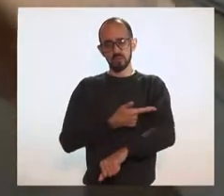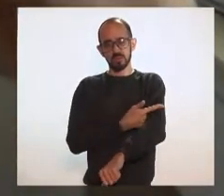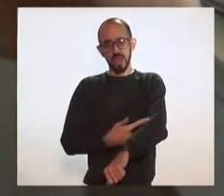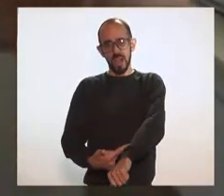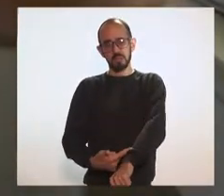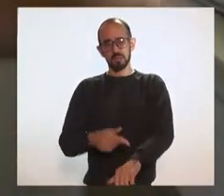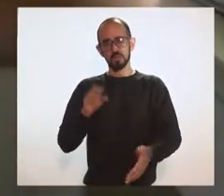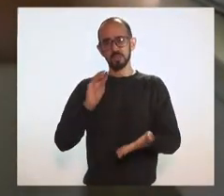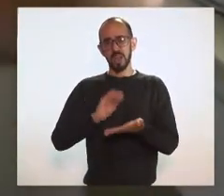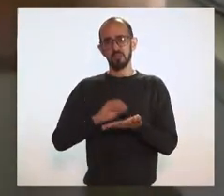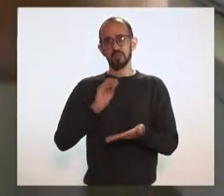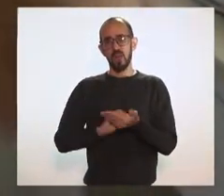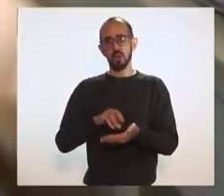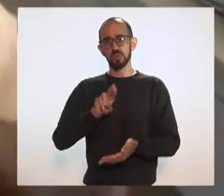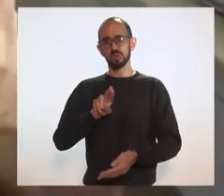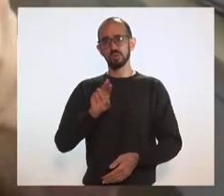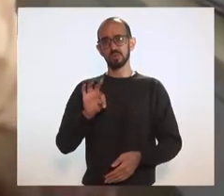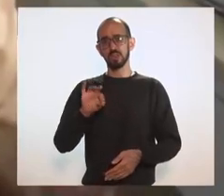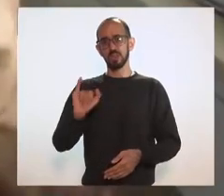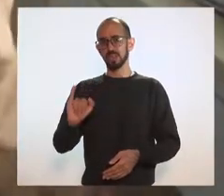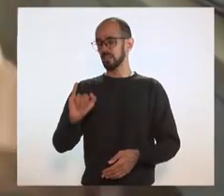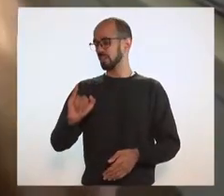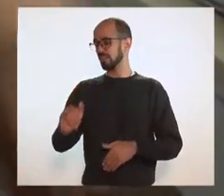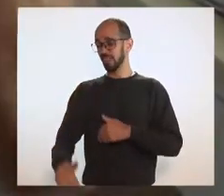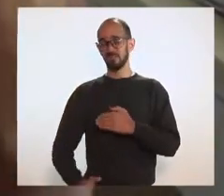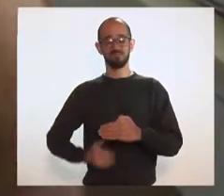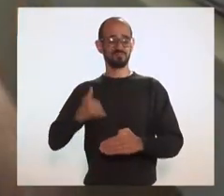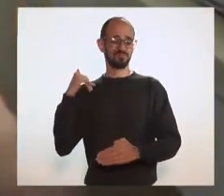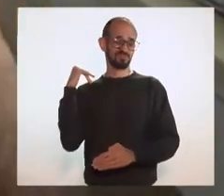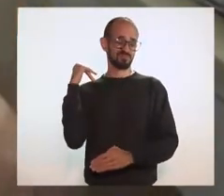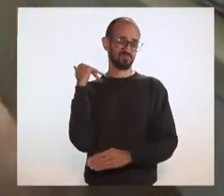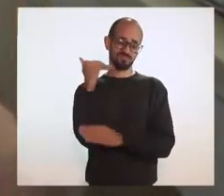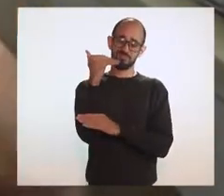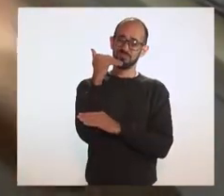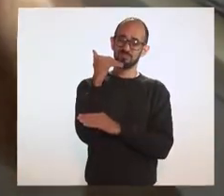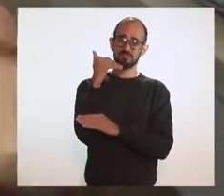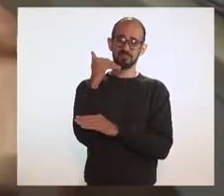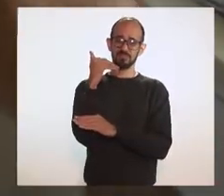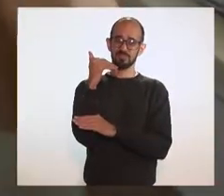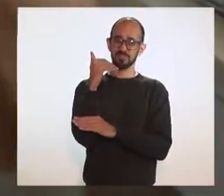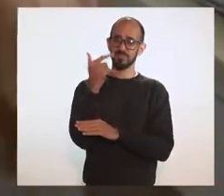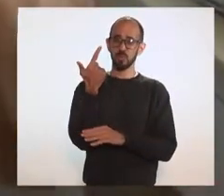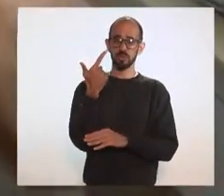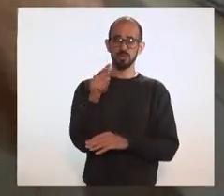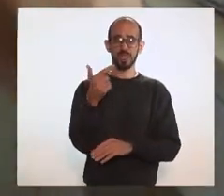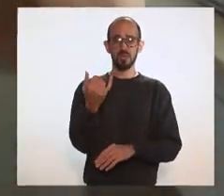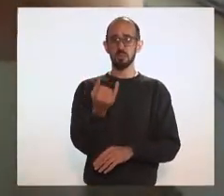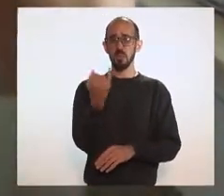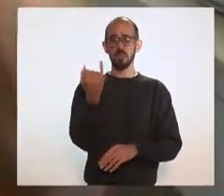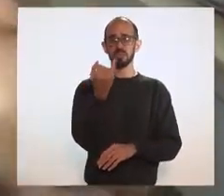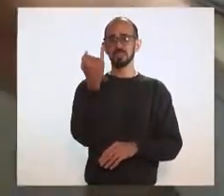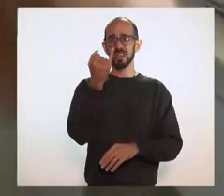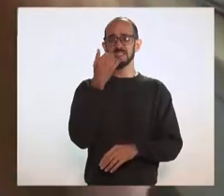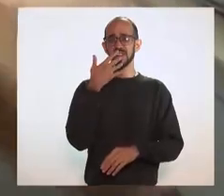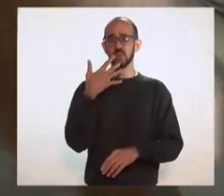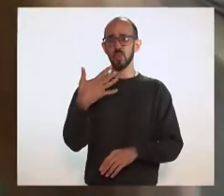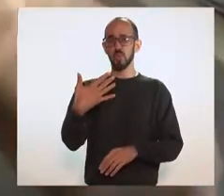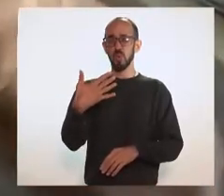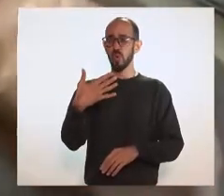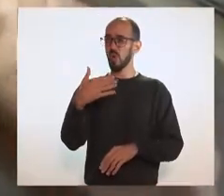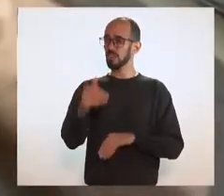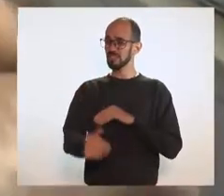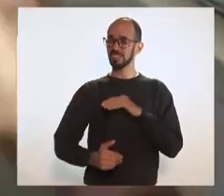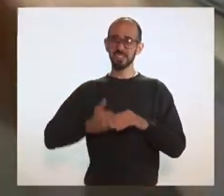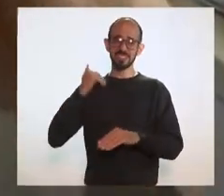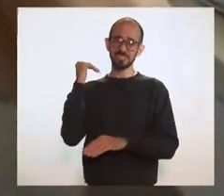UTI está nos pícaros. Então, independente dessa cor, nós estamos no pico dos